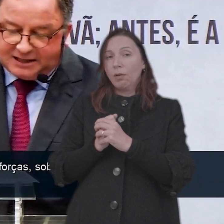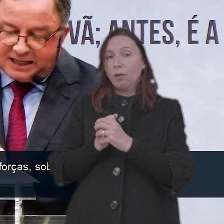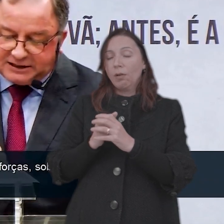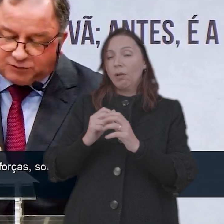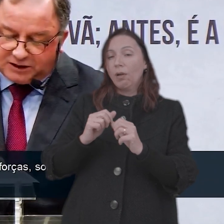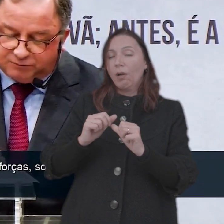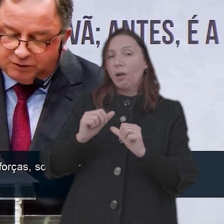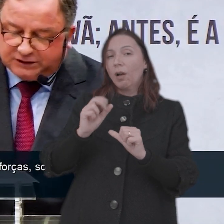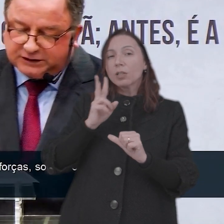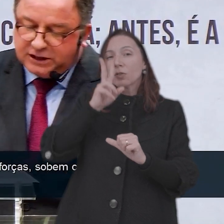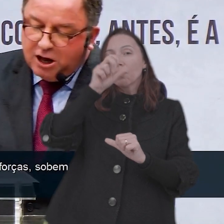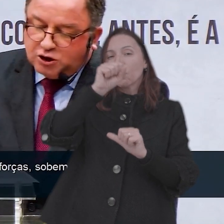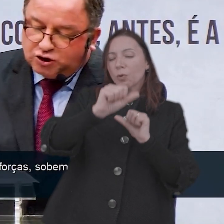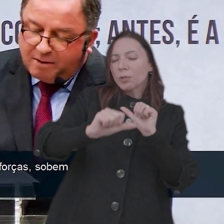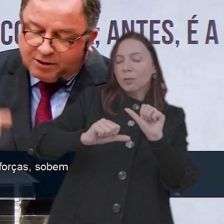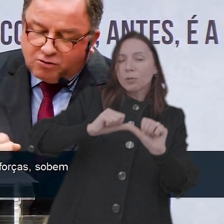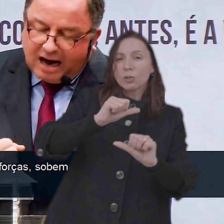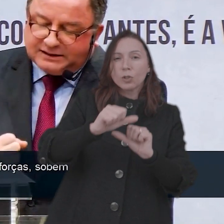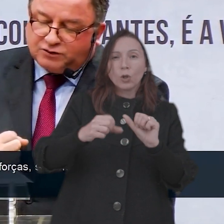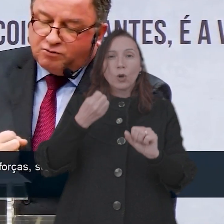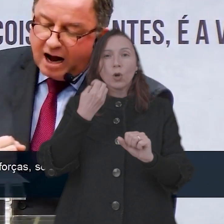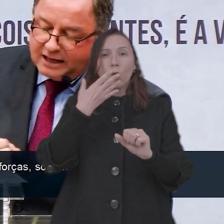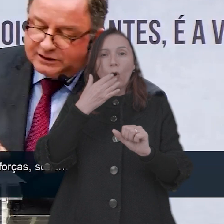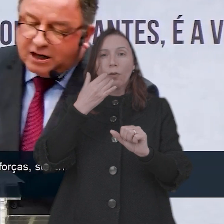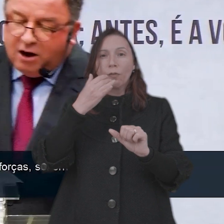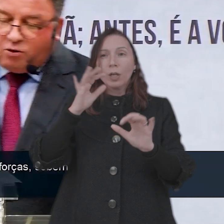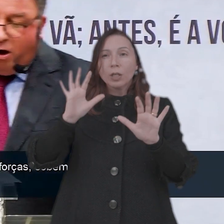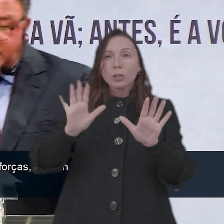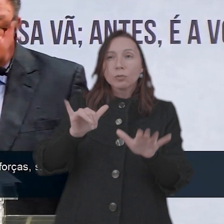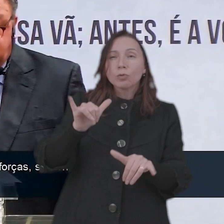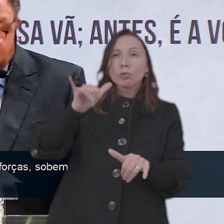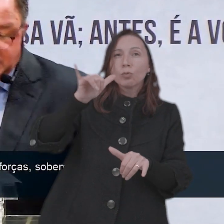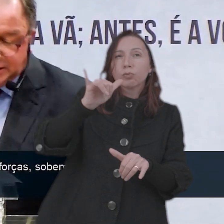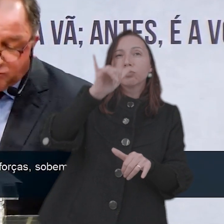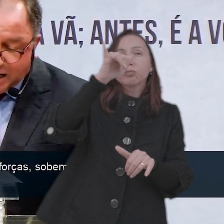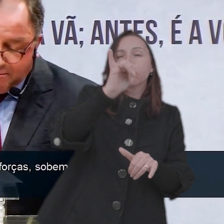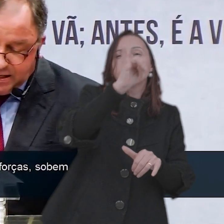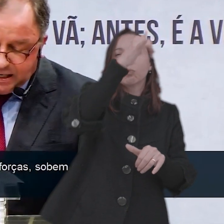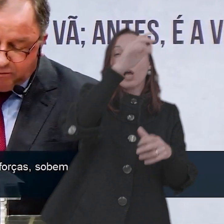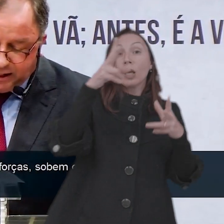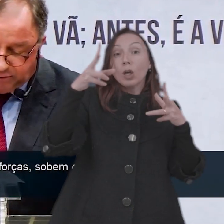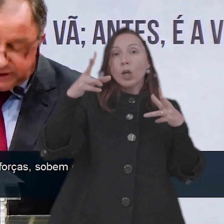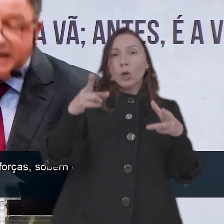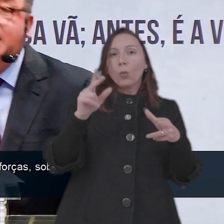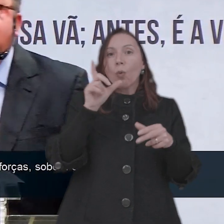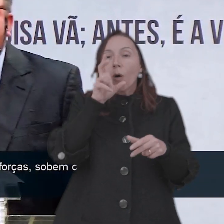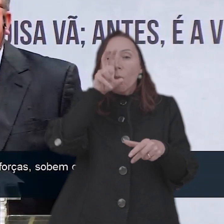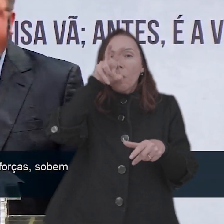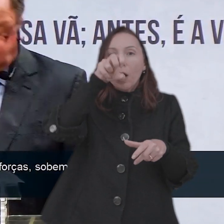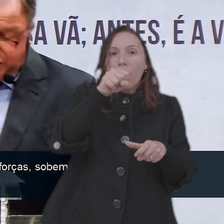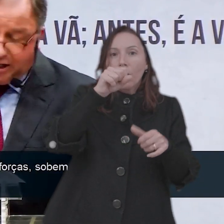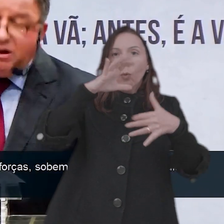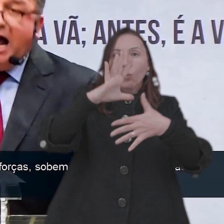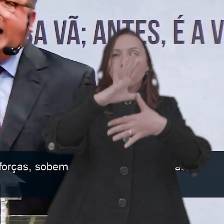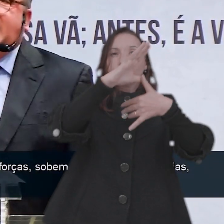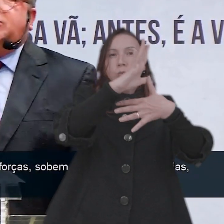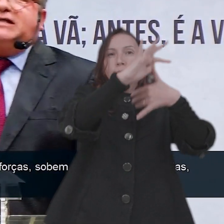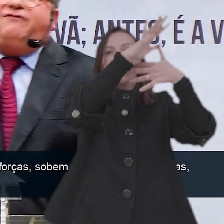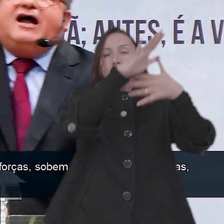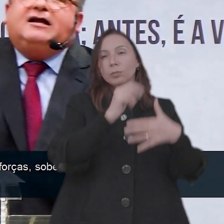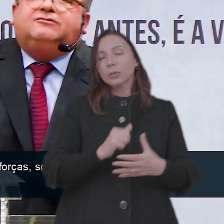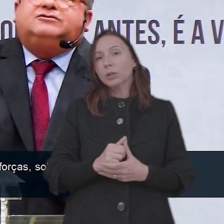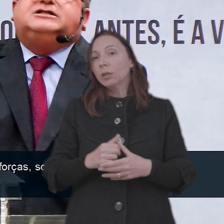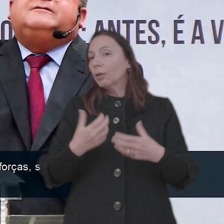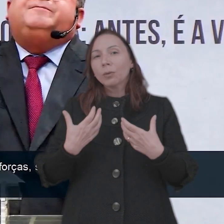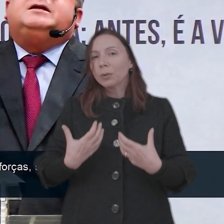renovam no presente as suas forças, sobem com asas como águias, correm e não se cansam, caminham e não se fatigam. Aqui não